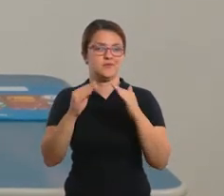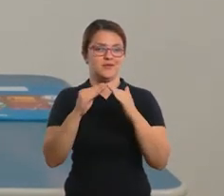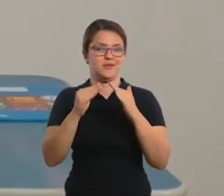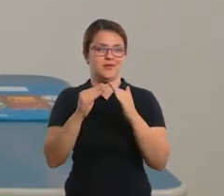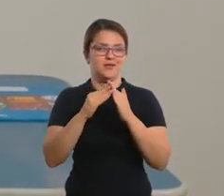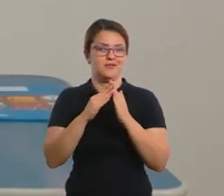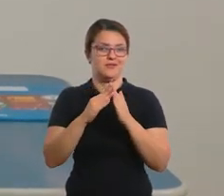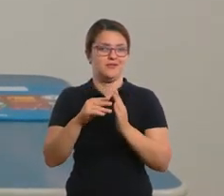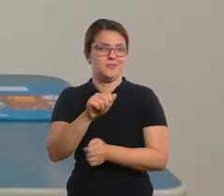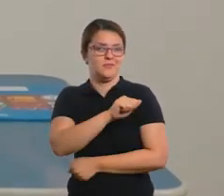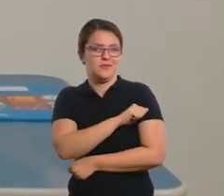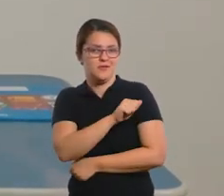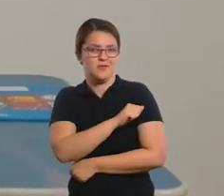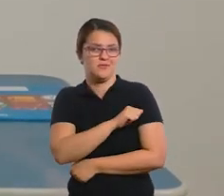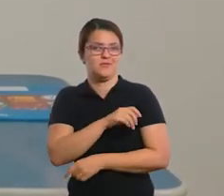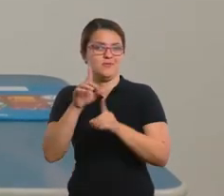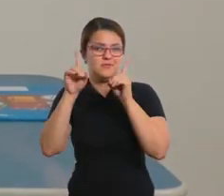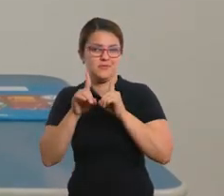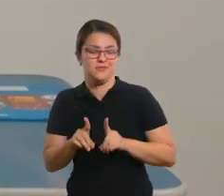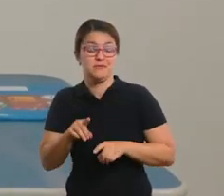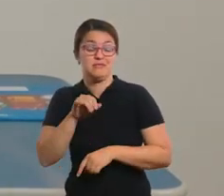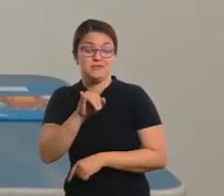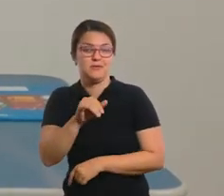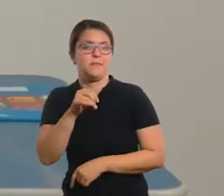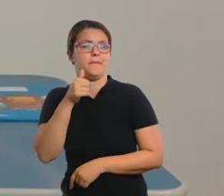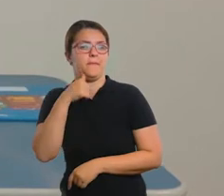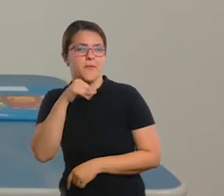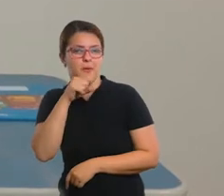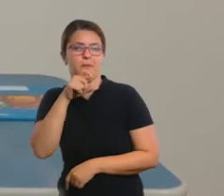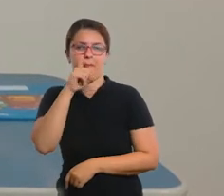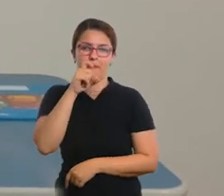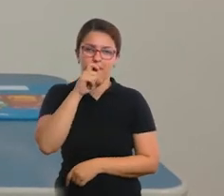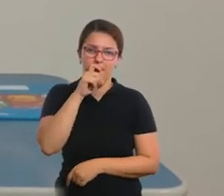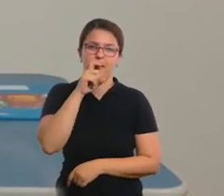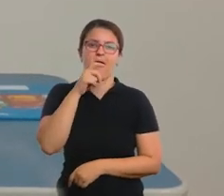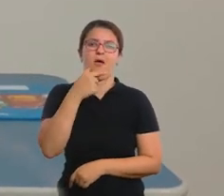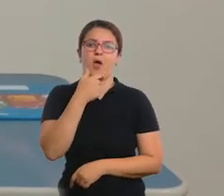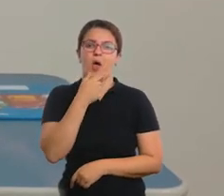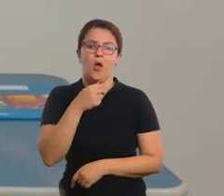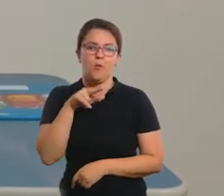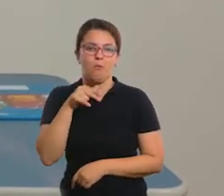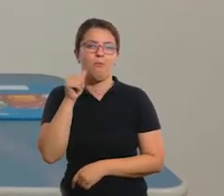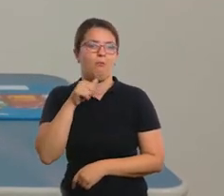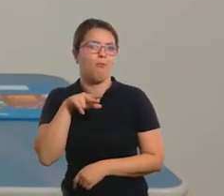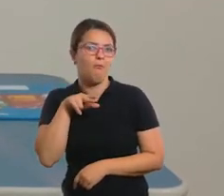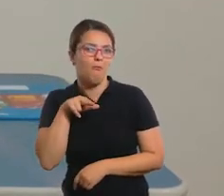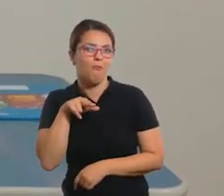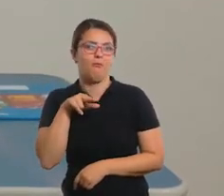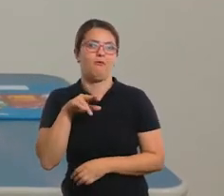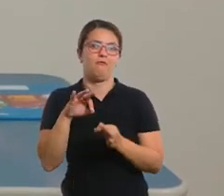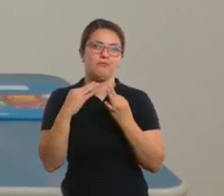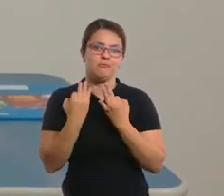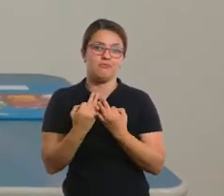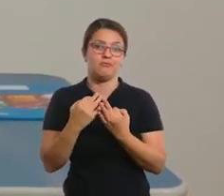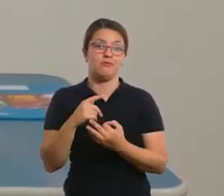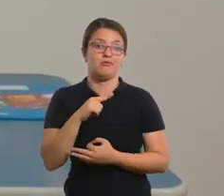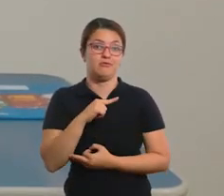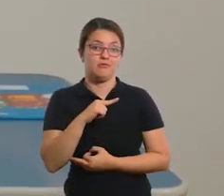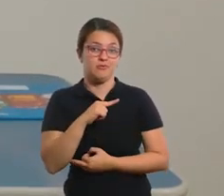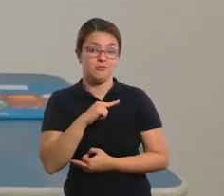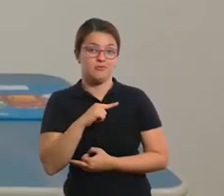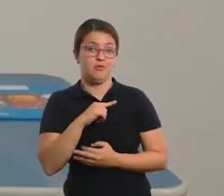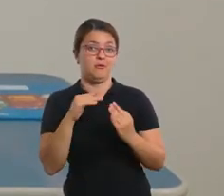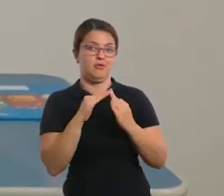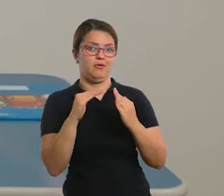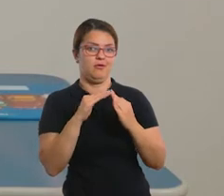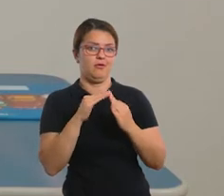Deficiência. Então, se você é pai, mãe, responsável, irmão ou convive com alguma criança com deficiência, se liga